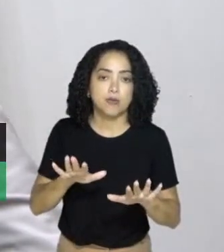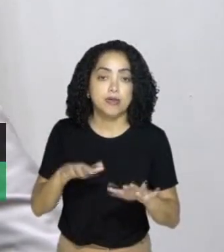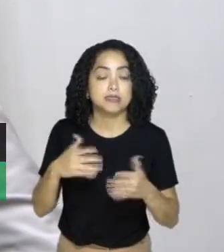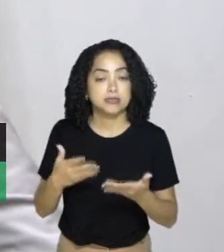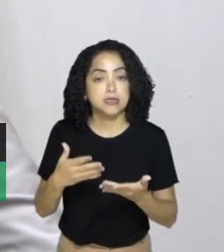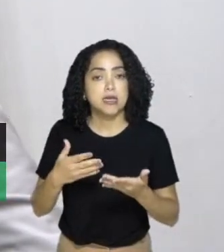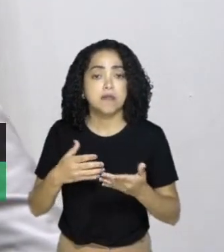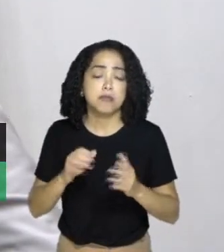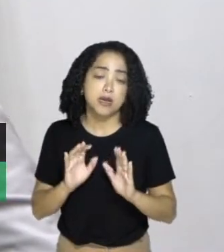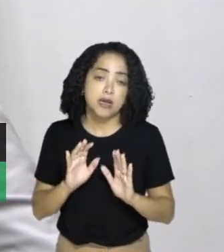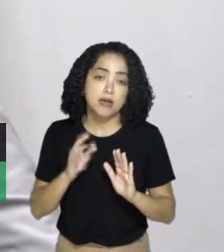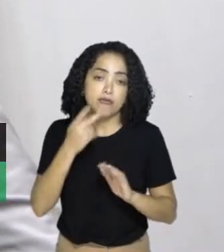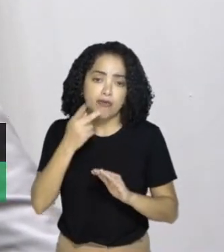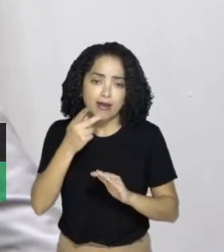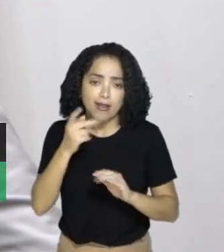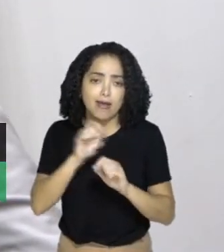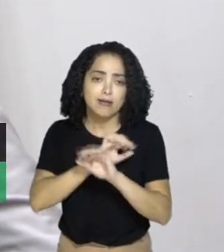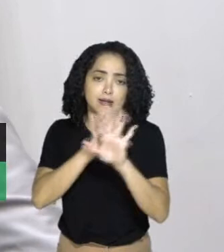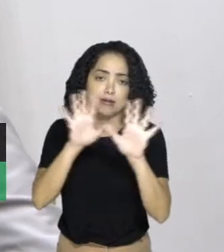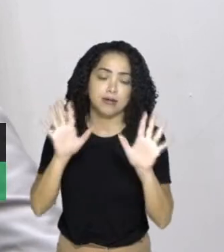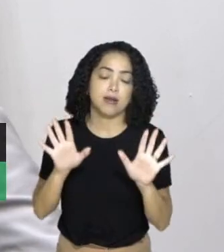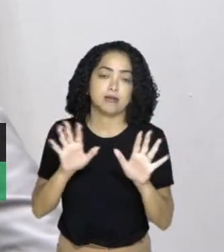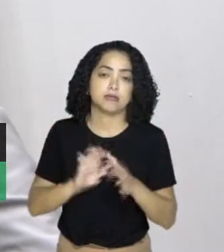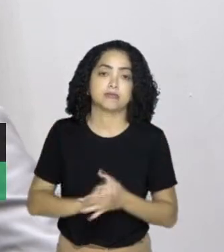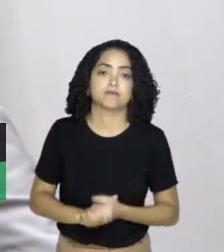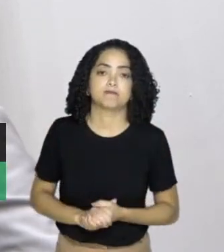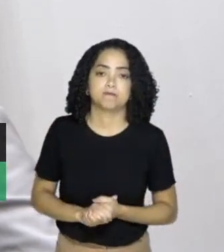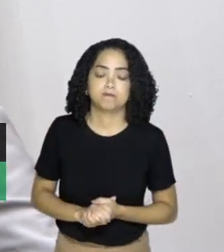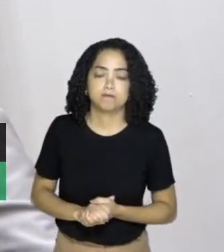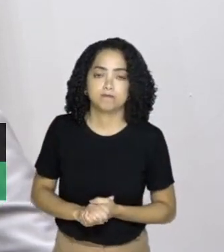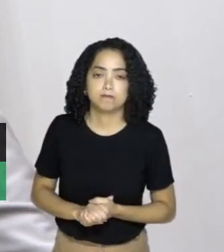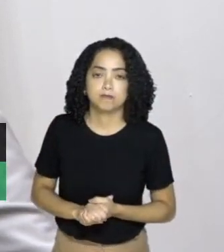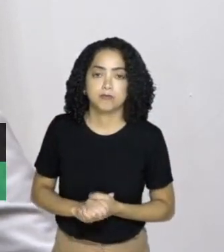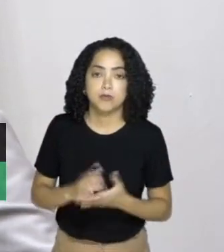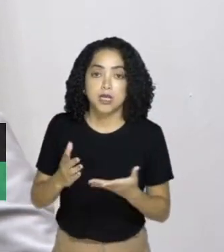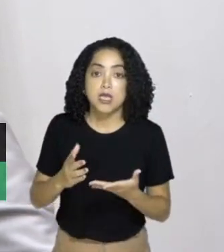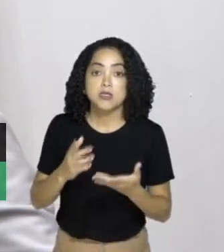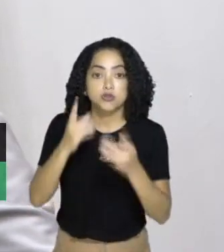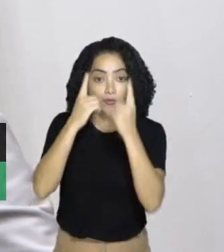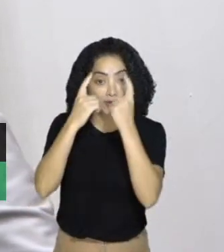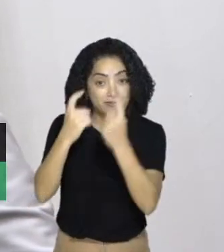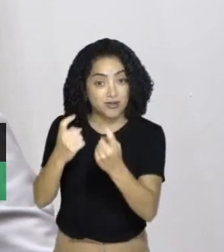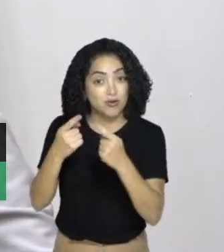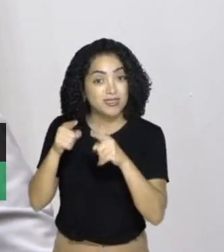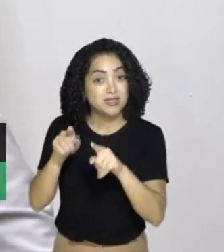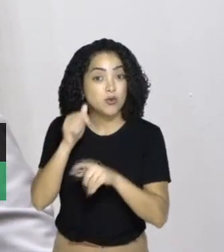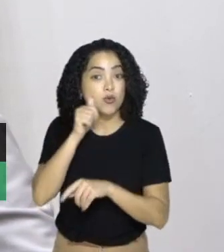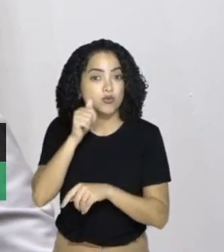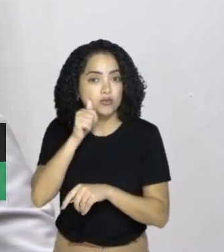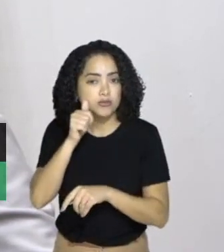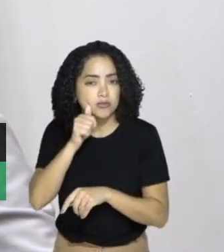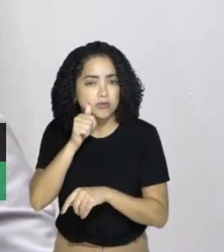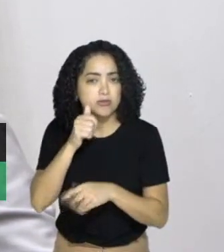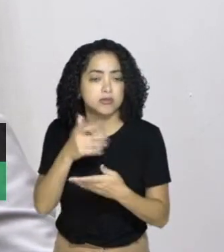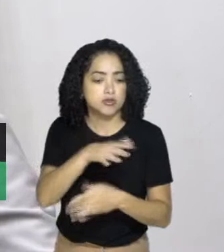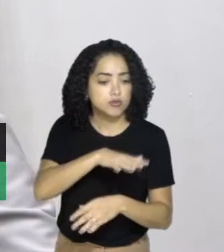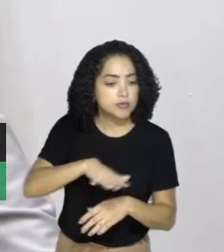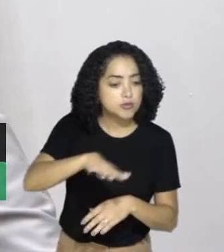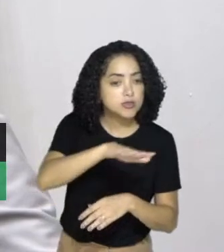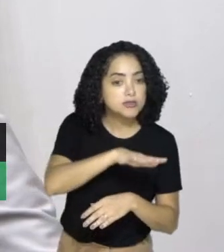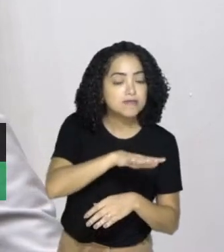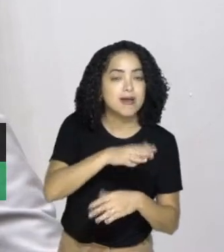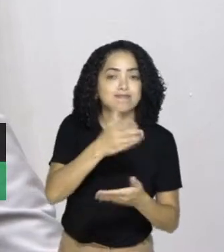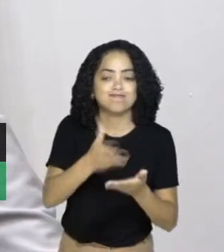poder falar isso com maior clareza para as pessoas, sobre a violência contra a mulher, sobre os espaços que a mulher vem